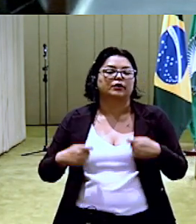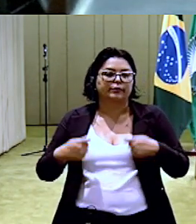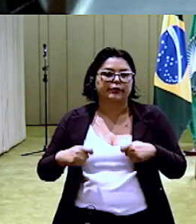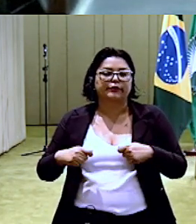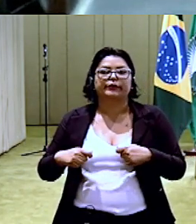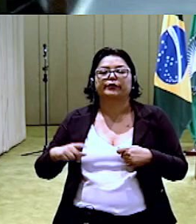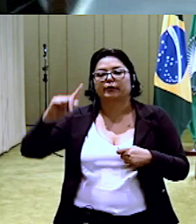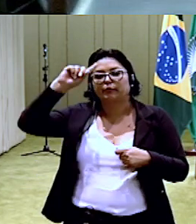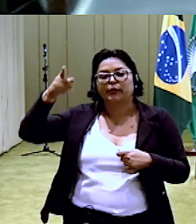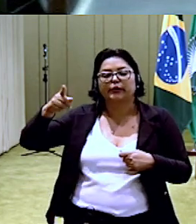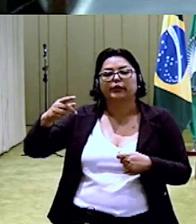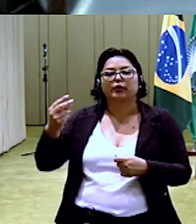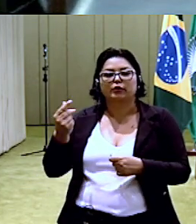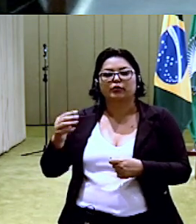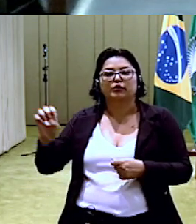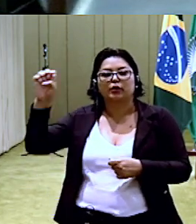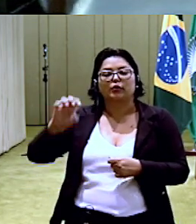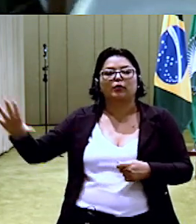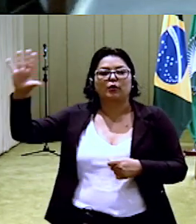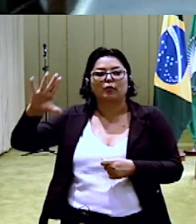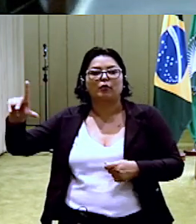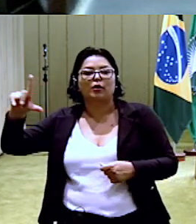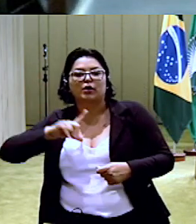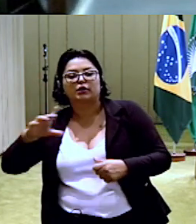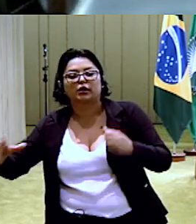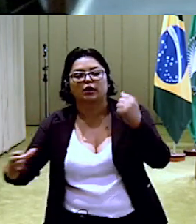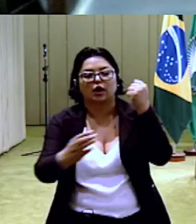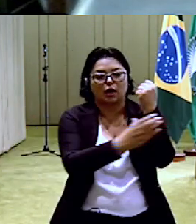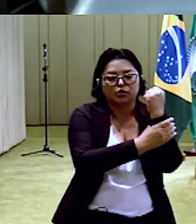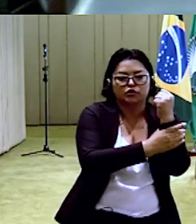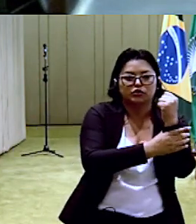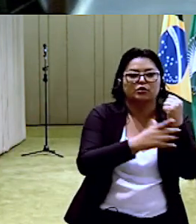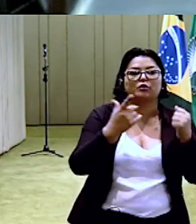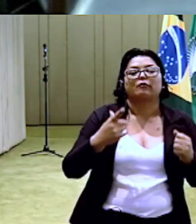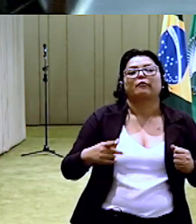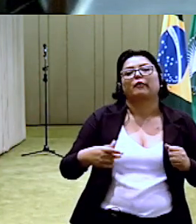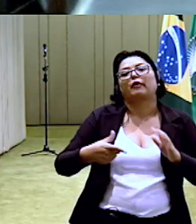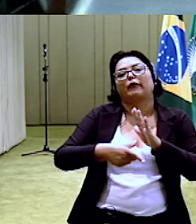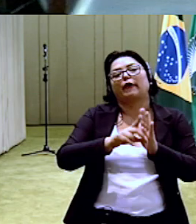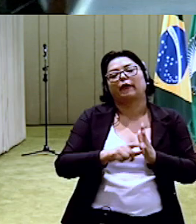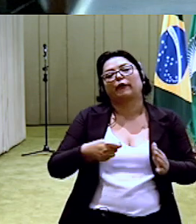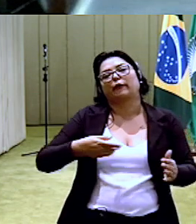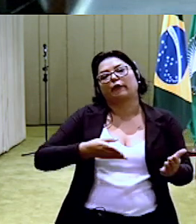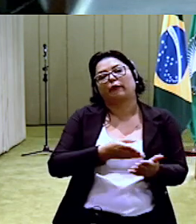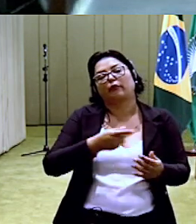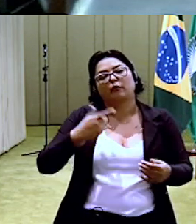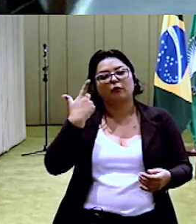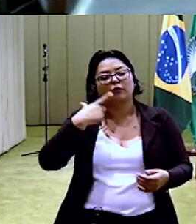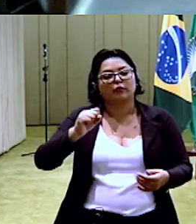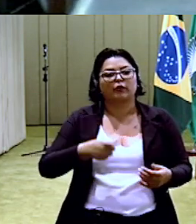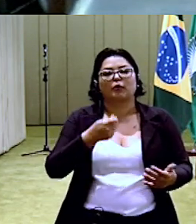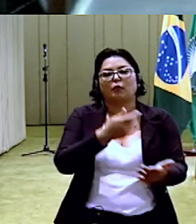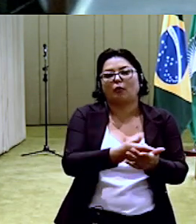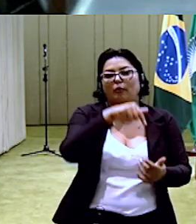uma garantia antes de fazer essa transação. Eu acho que esse é um obstáculo bem importante que a gente deve pensar